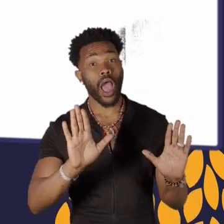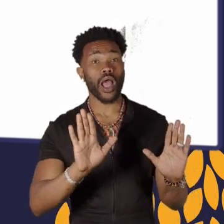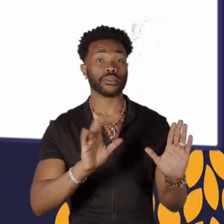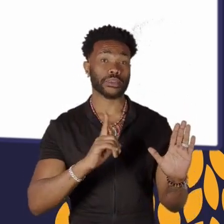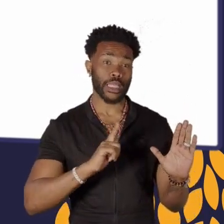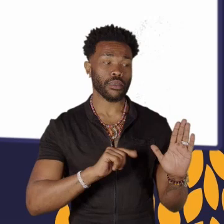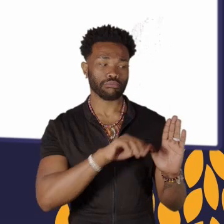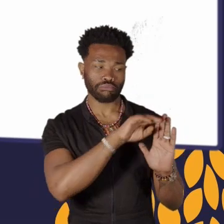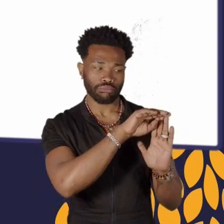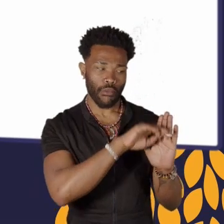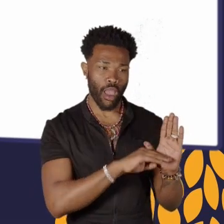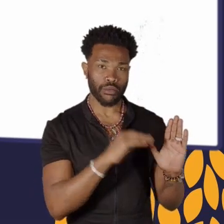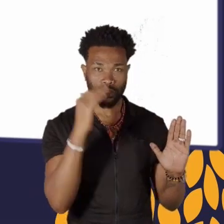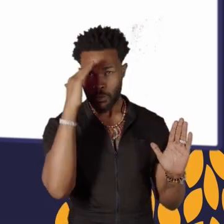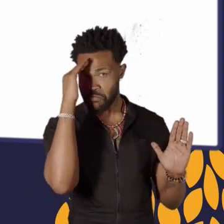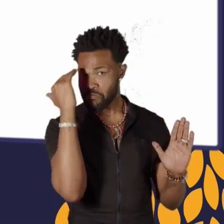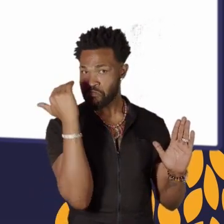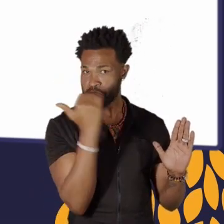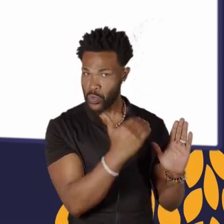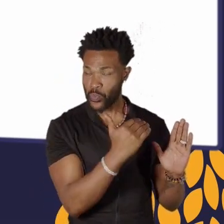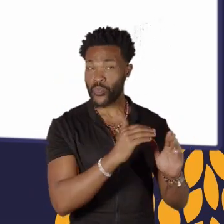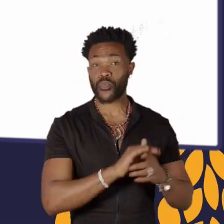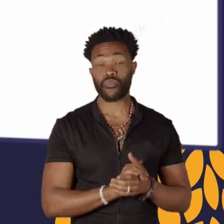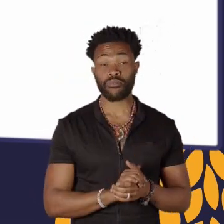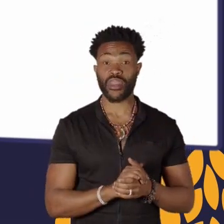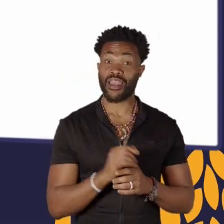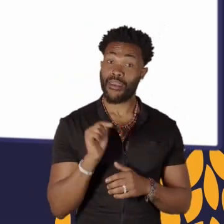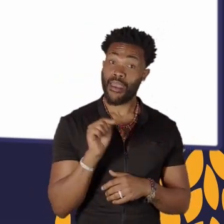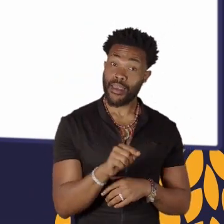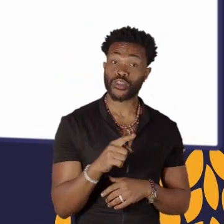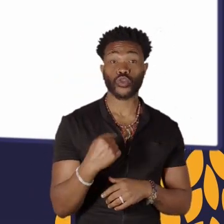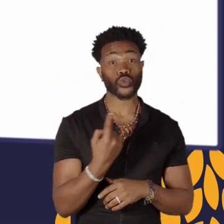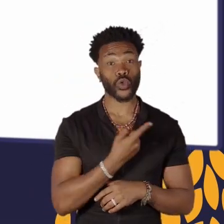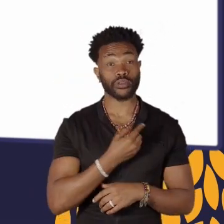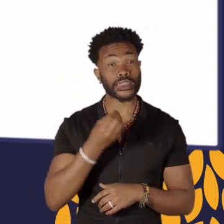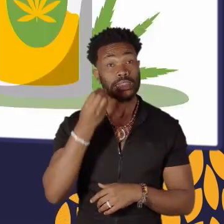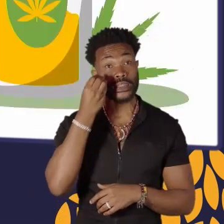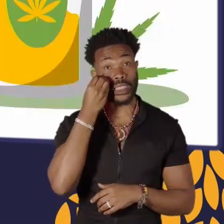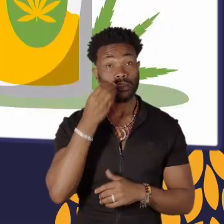restrição. Então, esse meio termo é o meio termo que a gente busca.